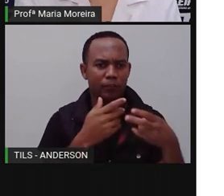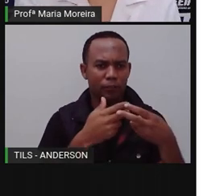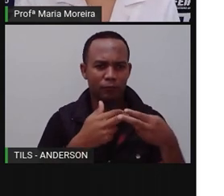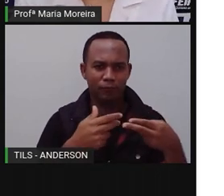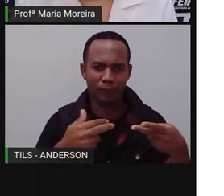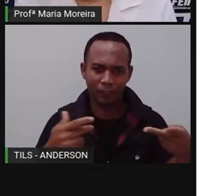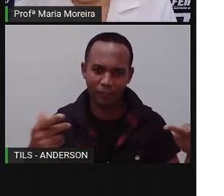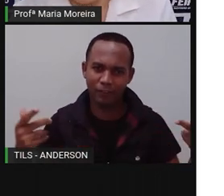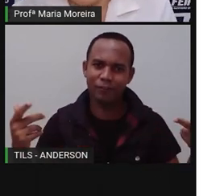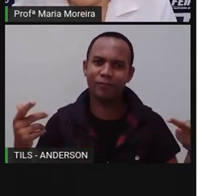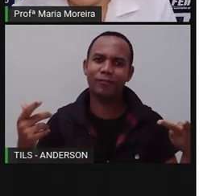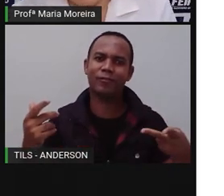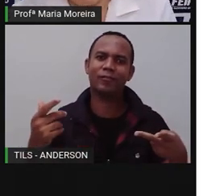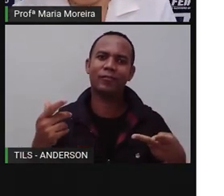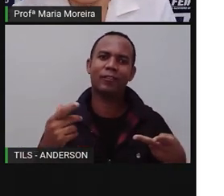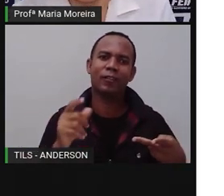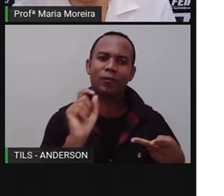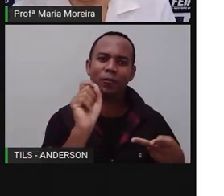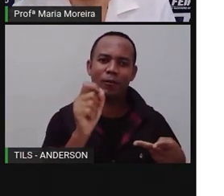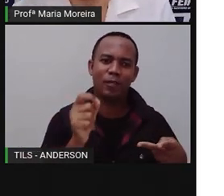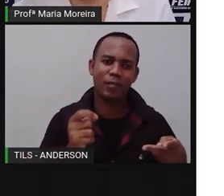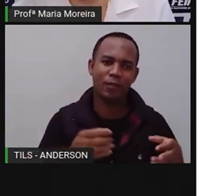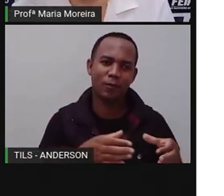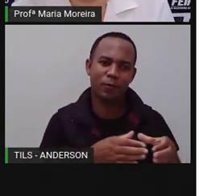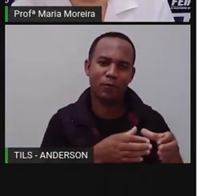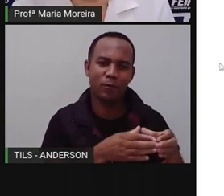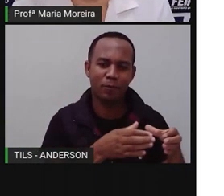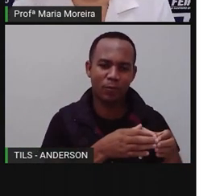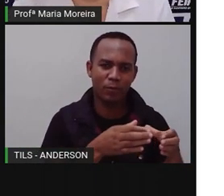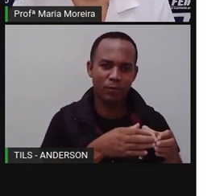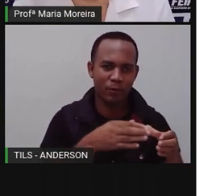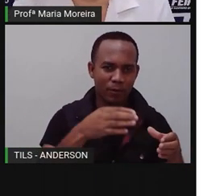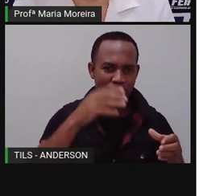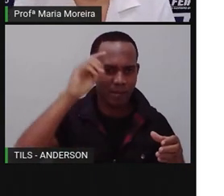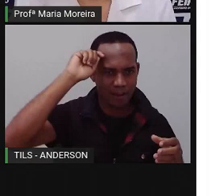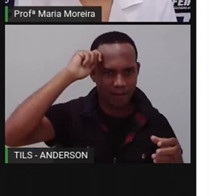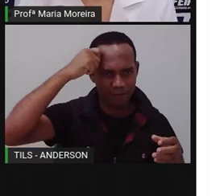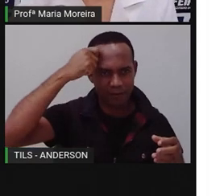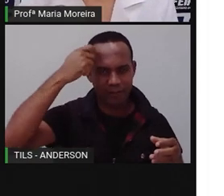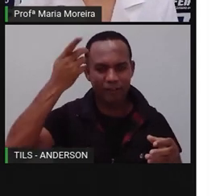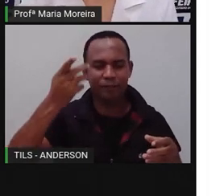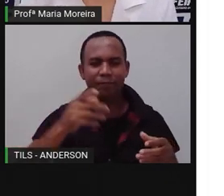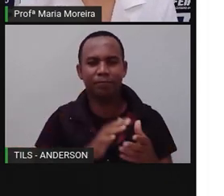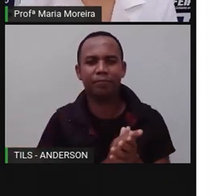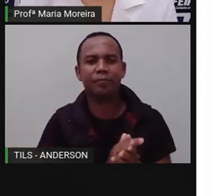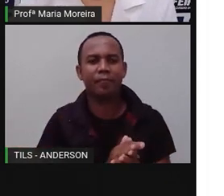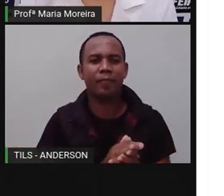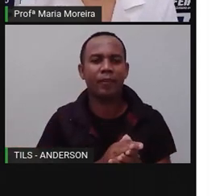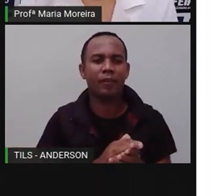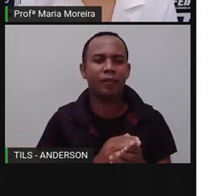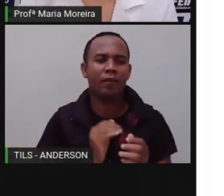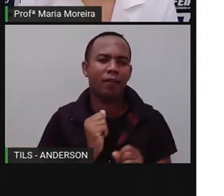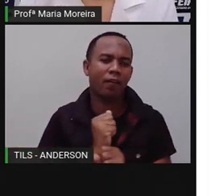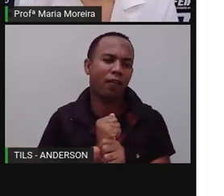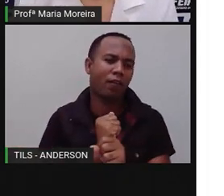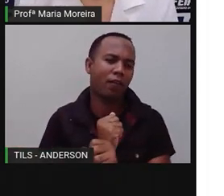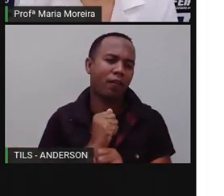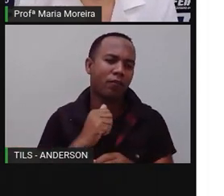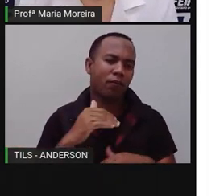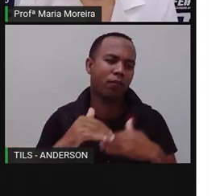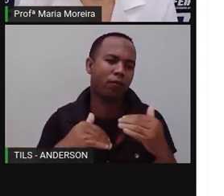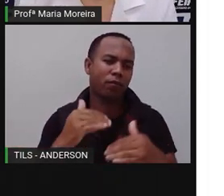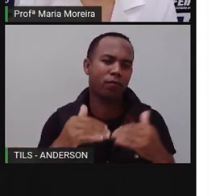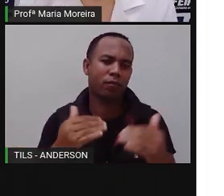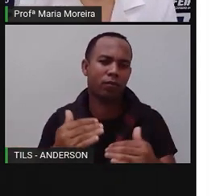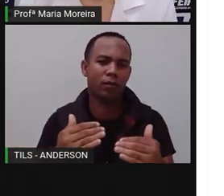vários, na verdade, africanos, né, de várias partes do continente. Bom, ao longo dos anos, né,